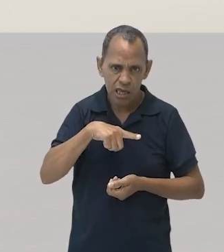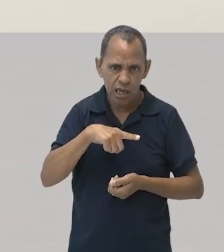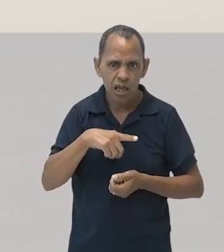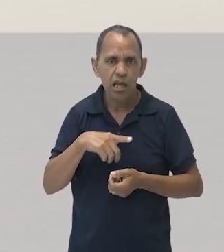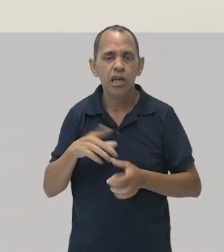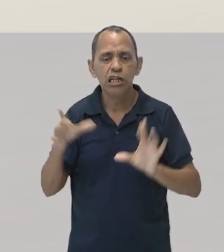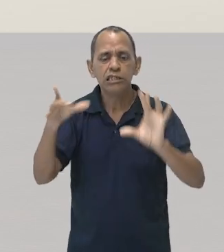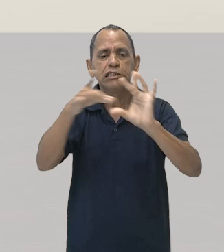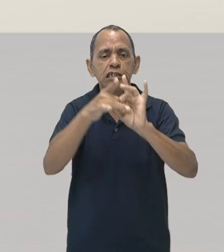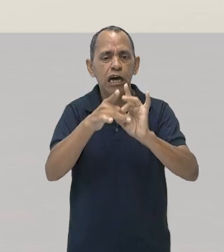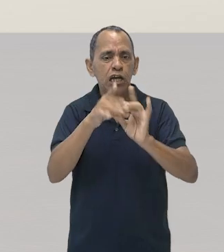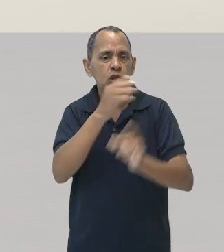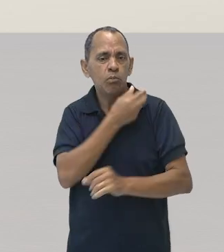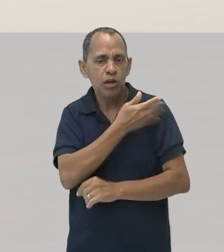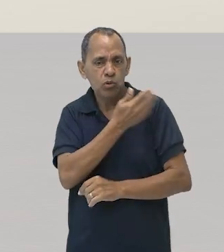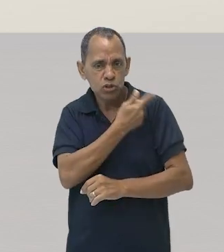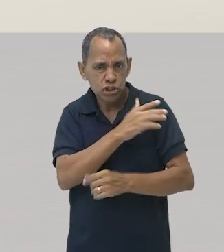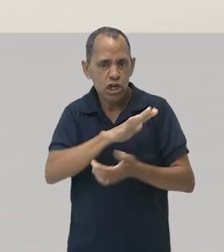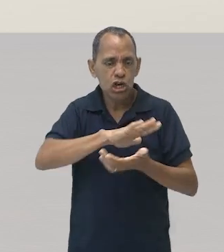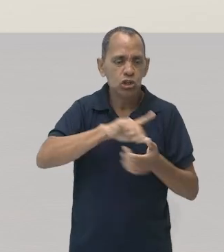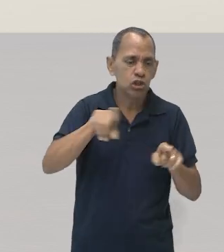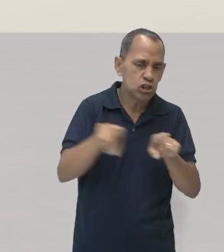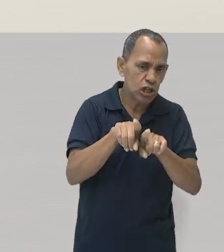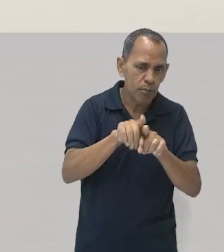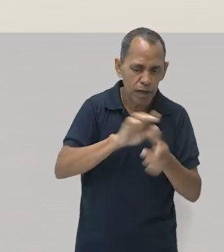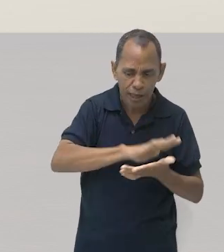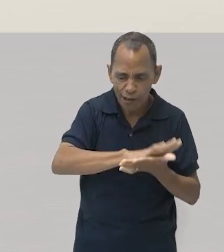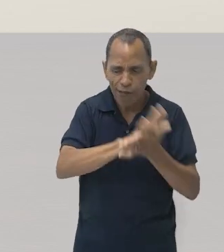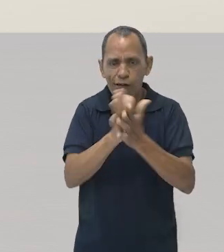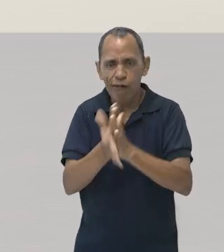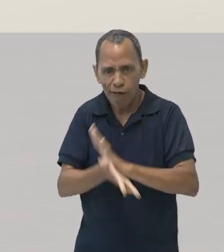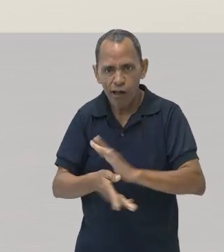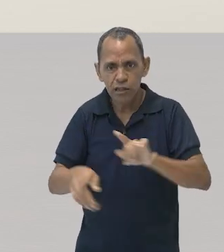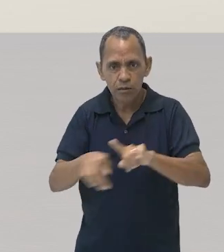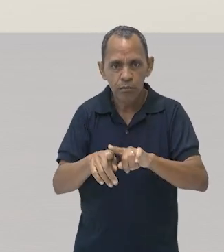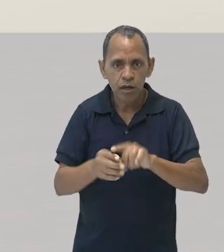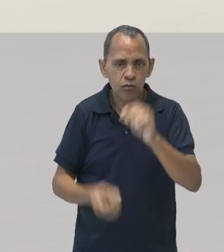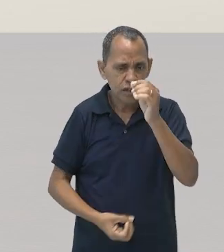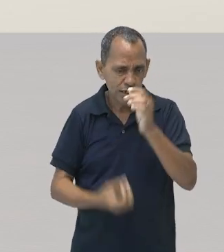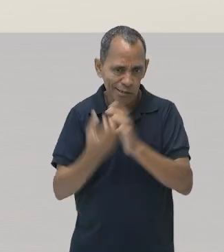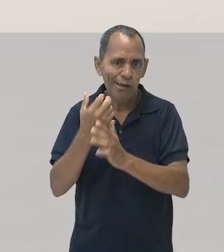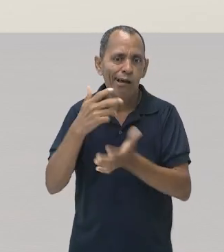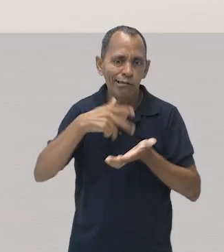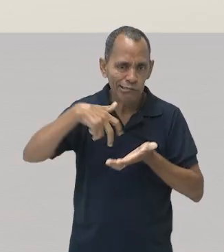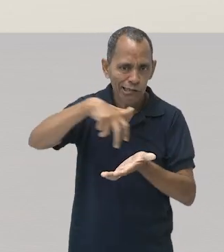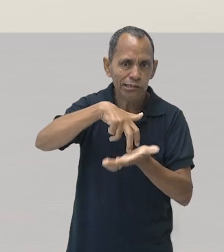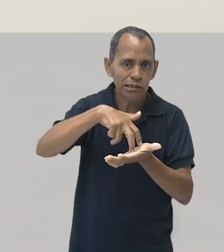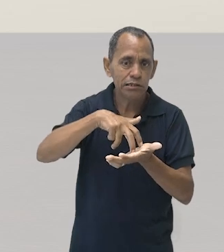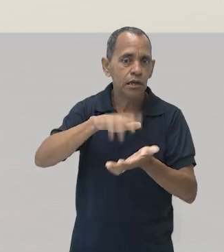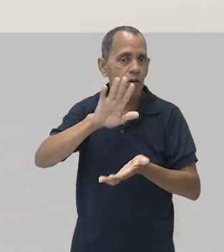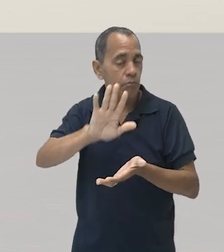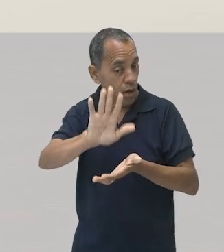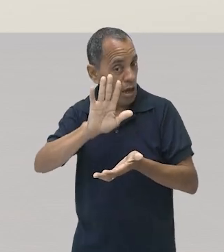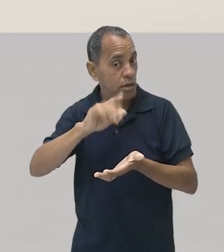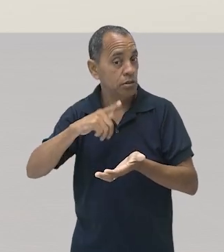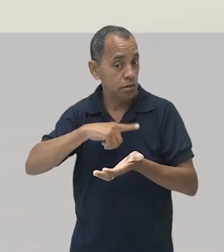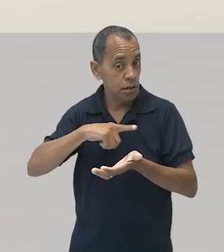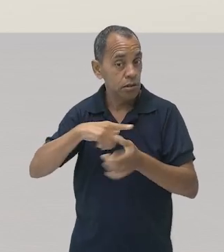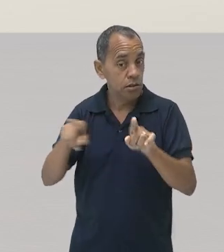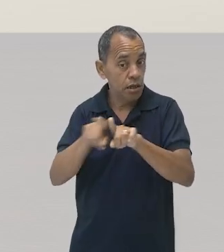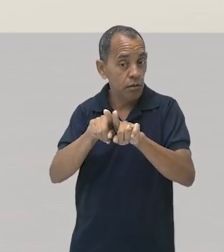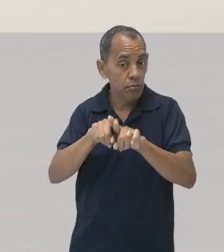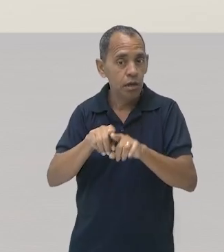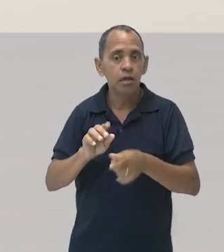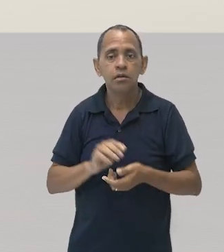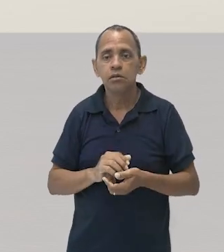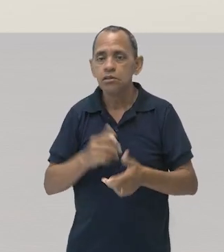estereótipos que surgiram aí na dança, nós também temos essa parte muito boa, que são os benefícios